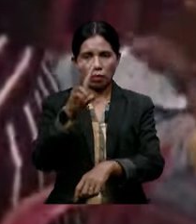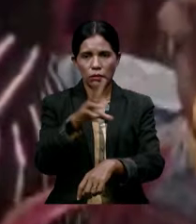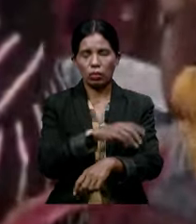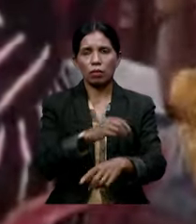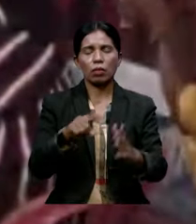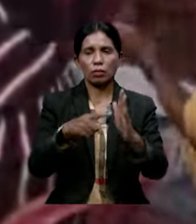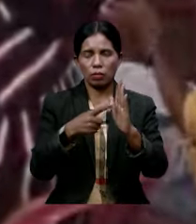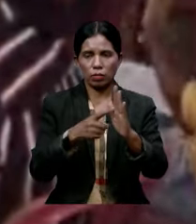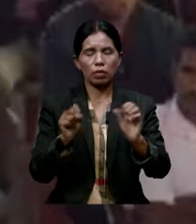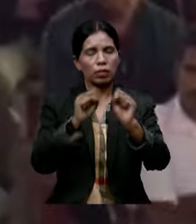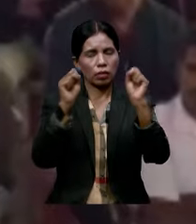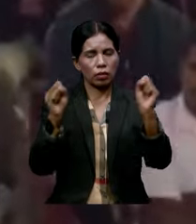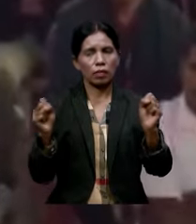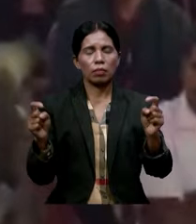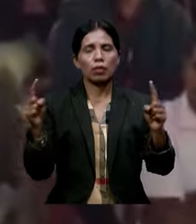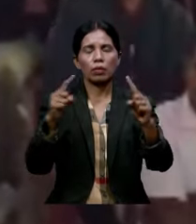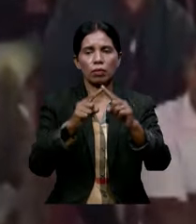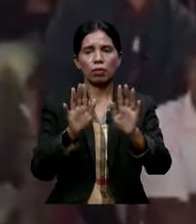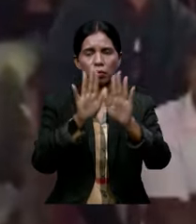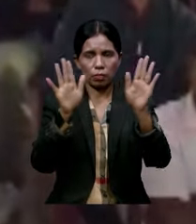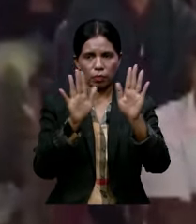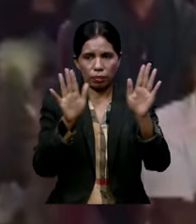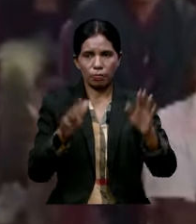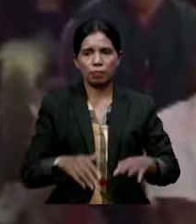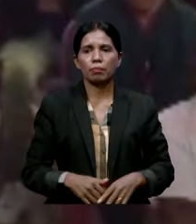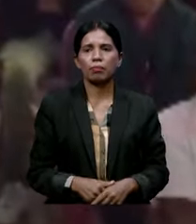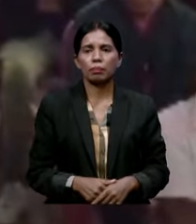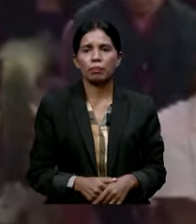a huhu si sábado to domingo. Feliciano Venâncio Belo, Gemen.